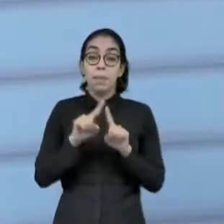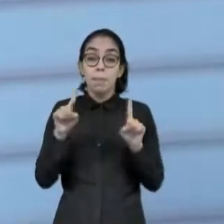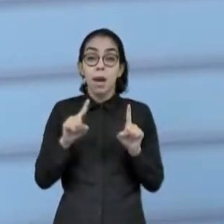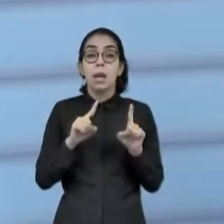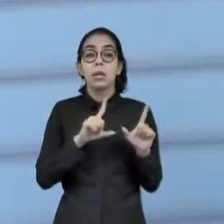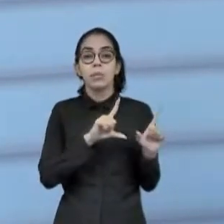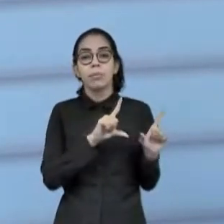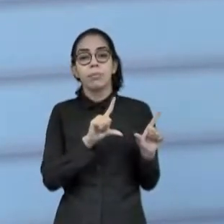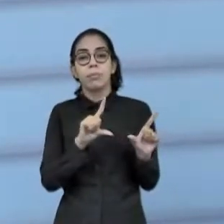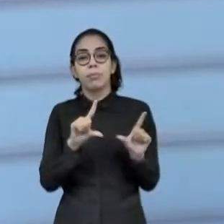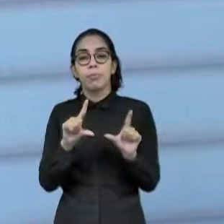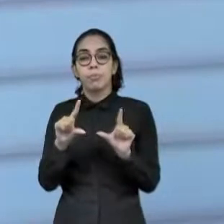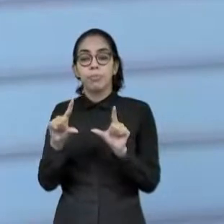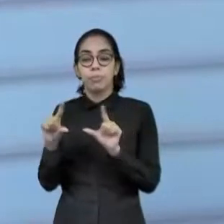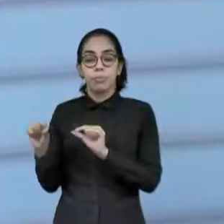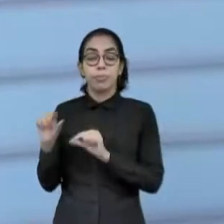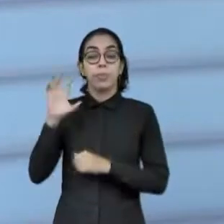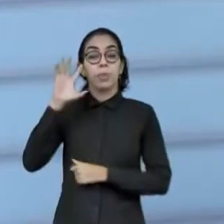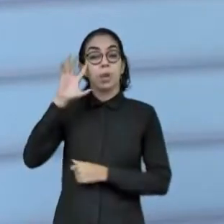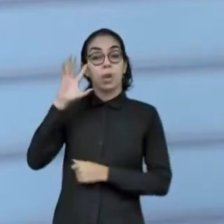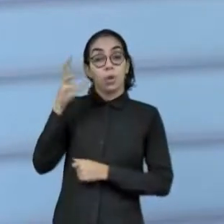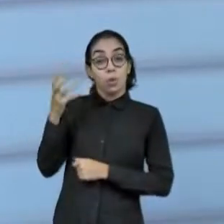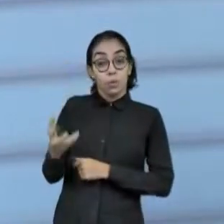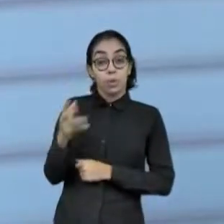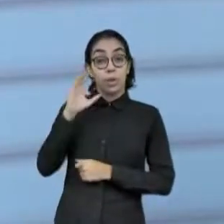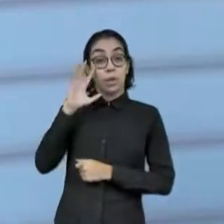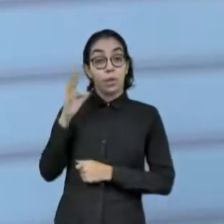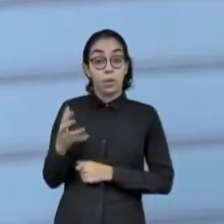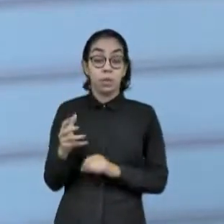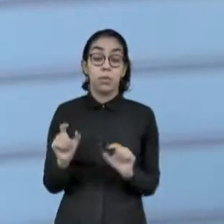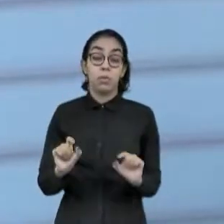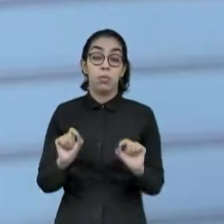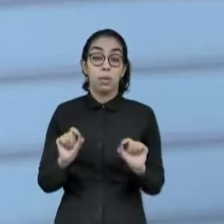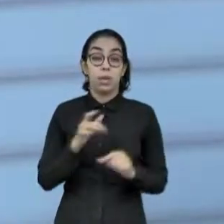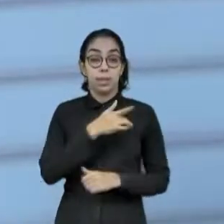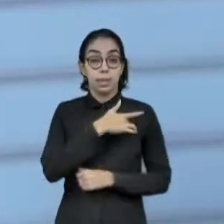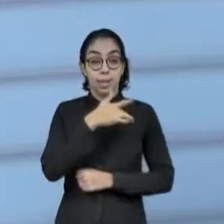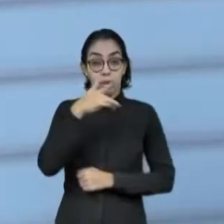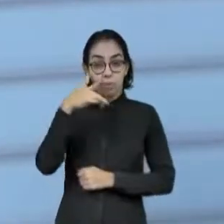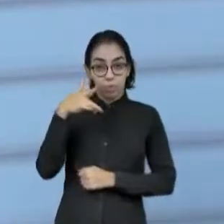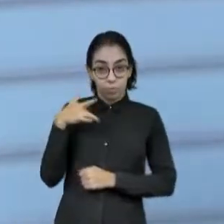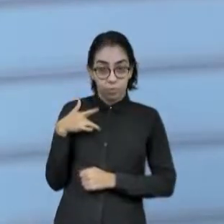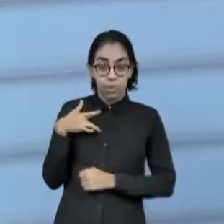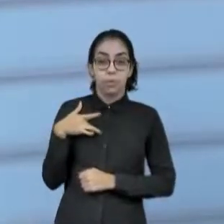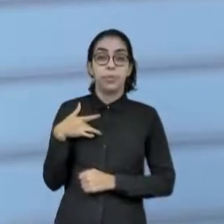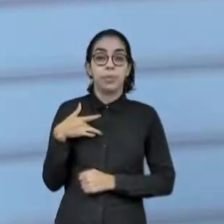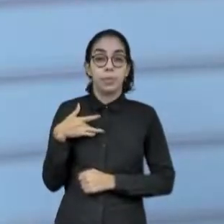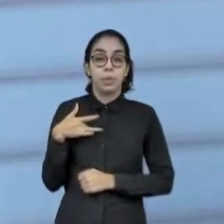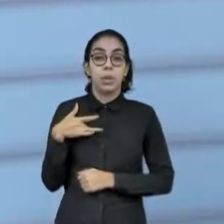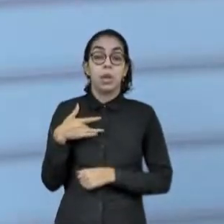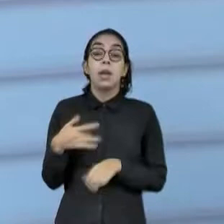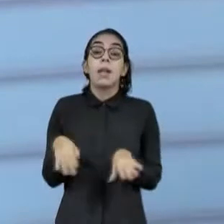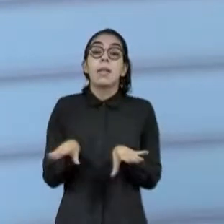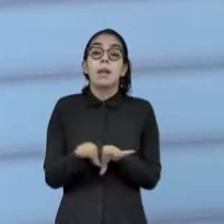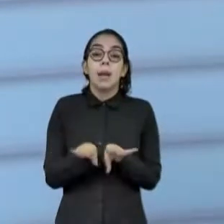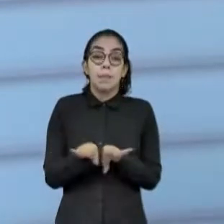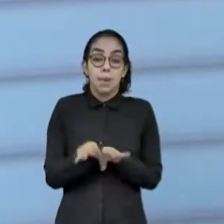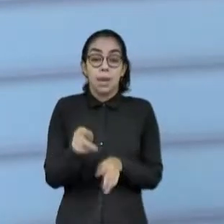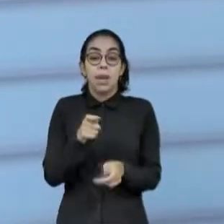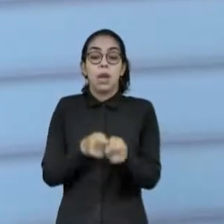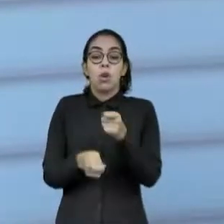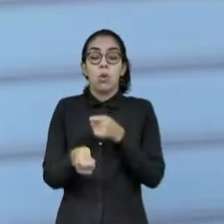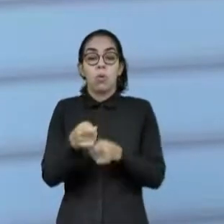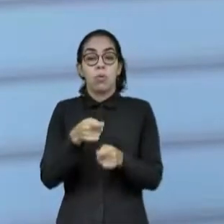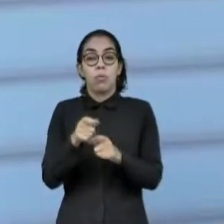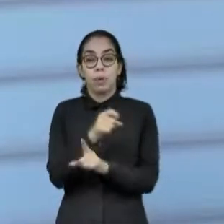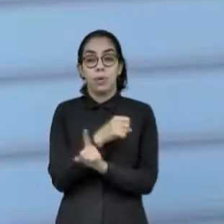as consequências, além das de saúde, sanitárias, a gente já sabia que iriam ter as consequências econômicas e sociais, né?